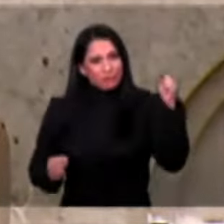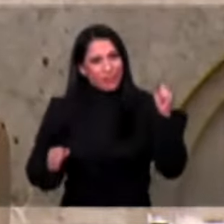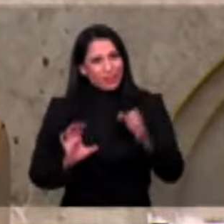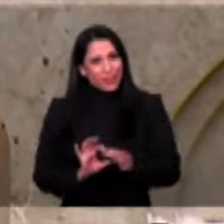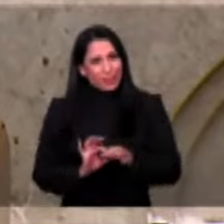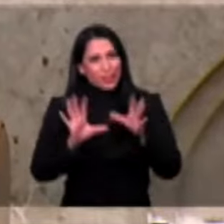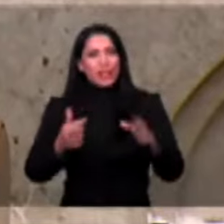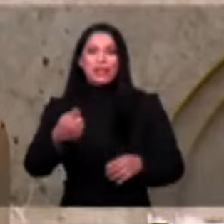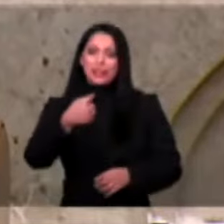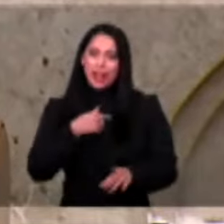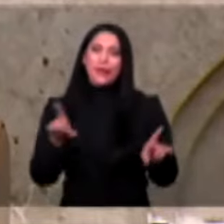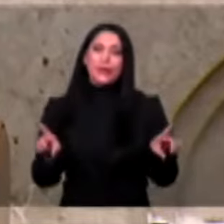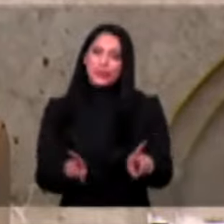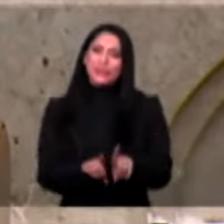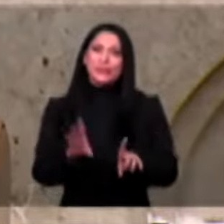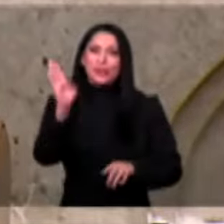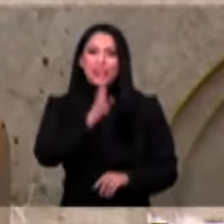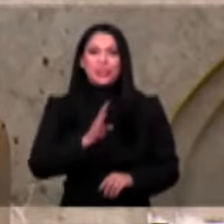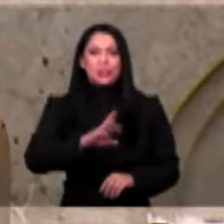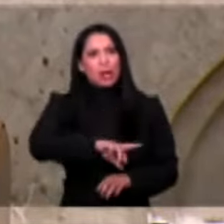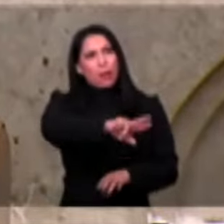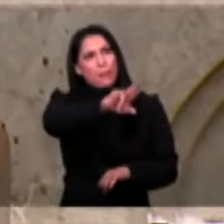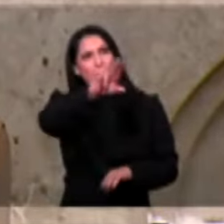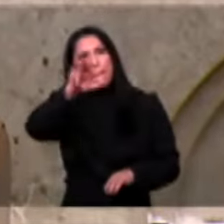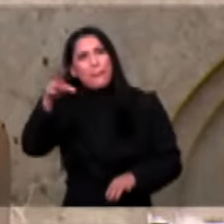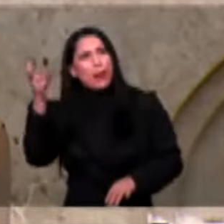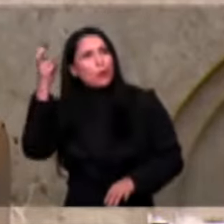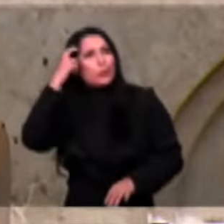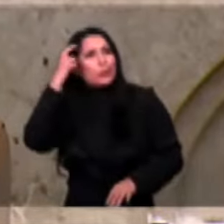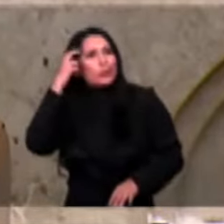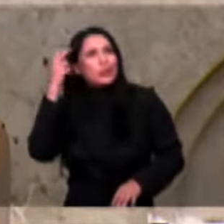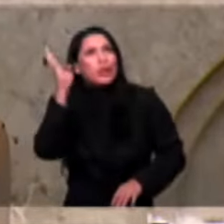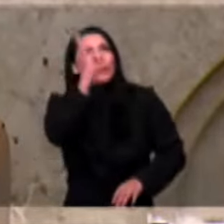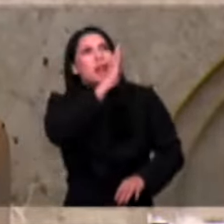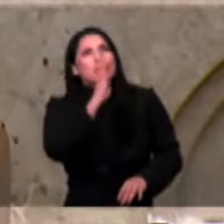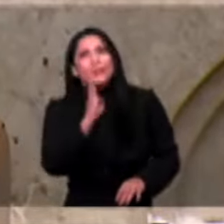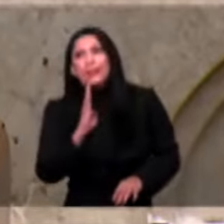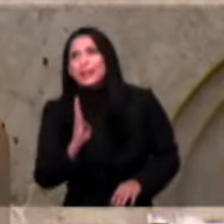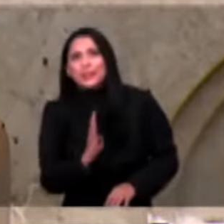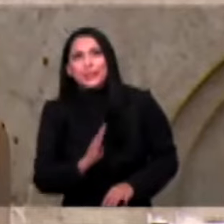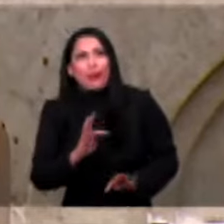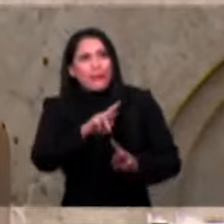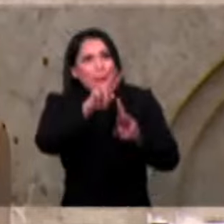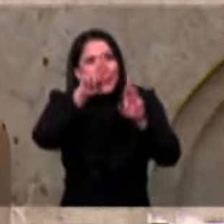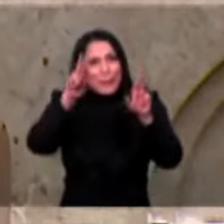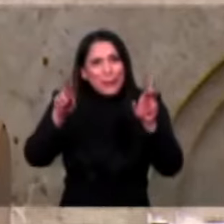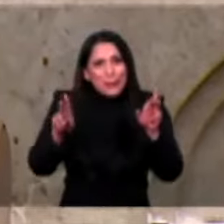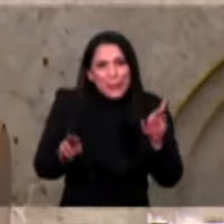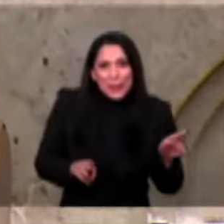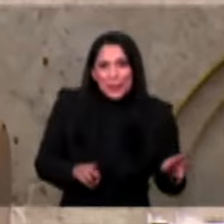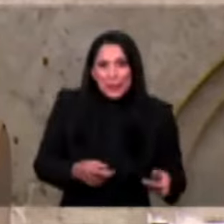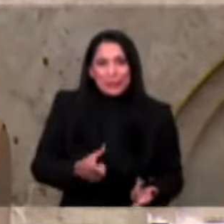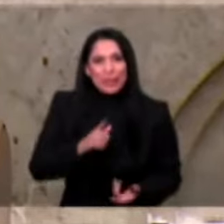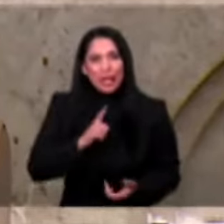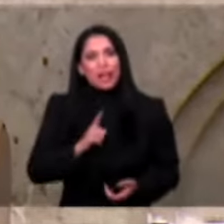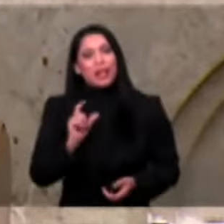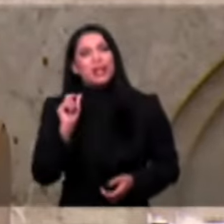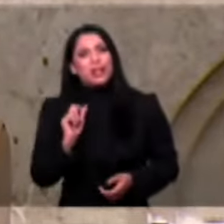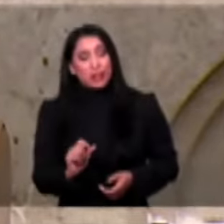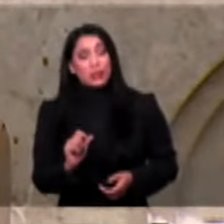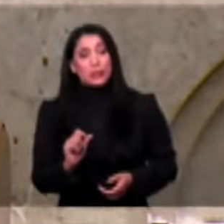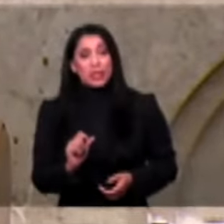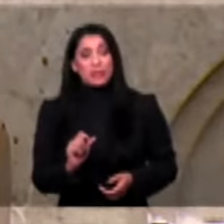eu, neste Brasil multicultural de tantos Brasis, que tem em sua diversidade étnica uma